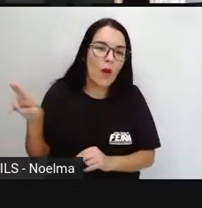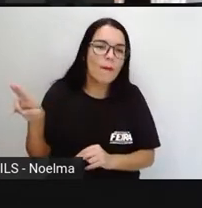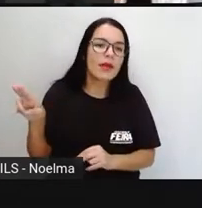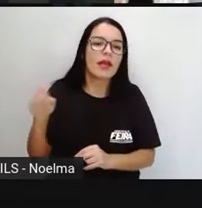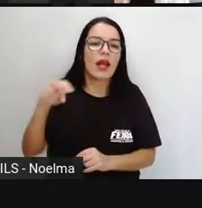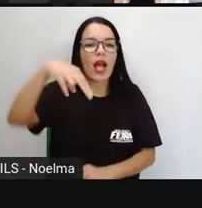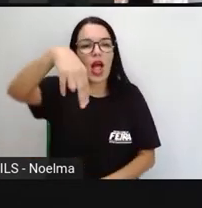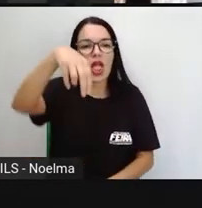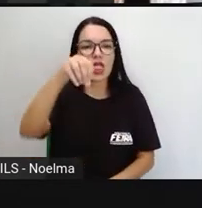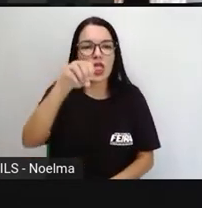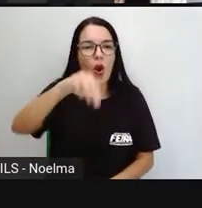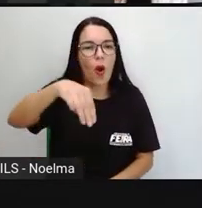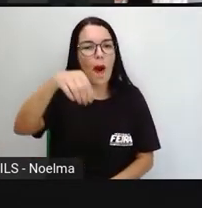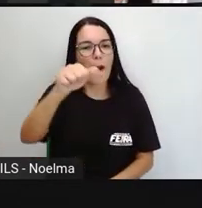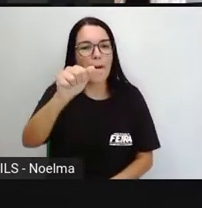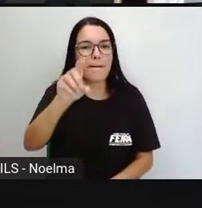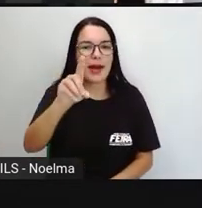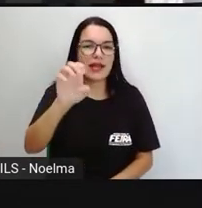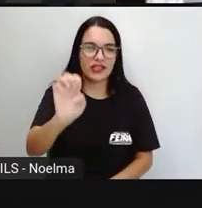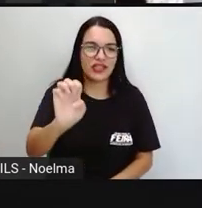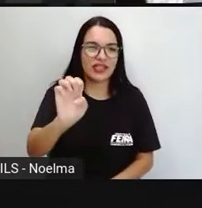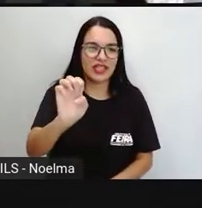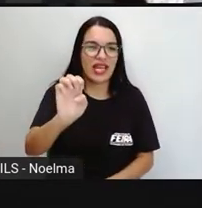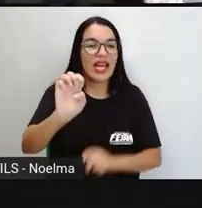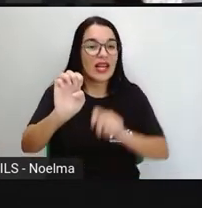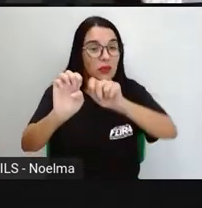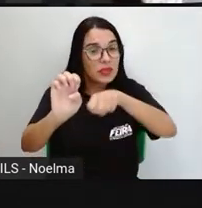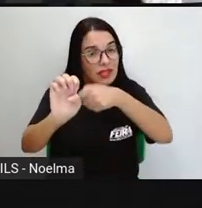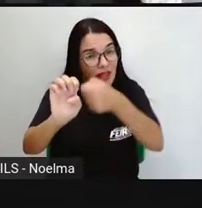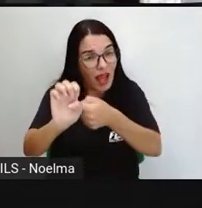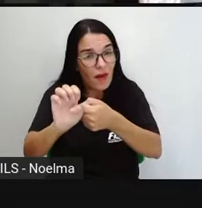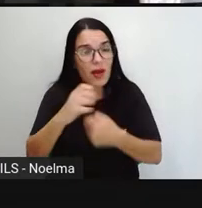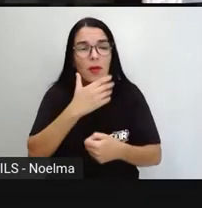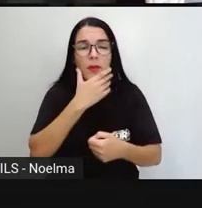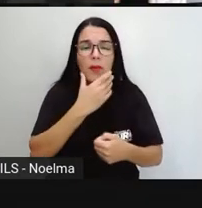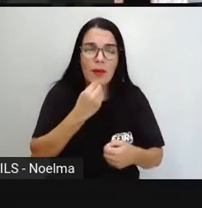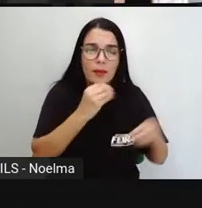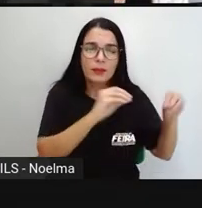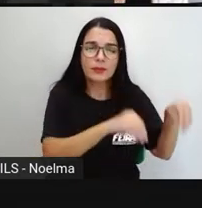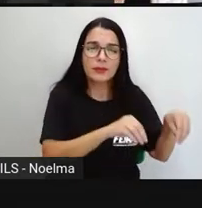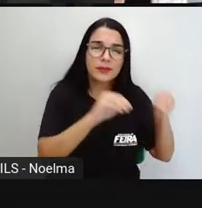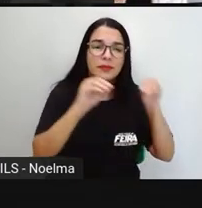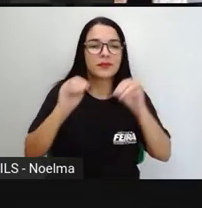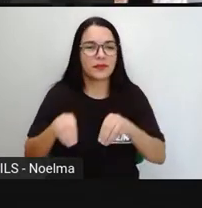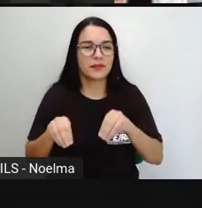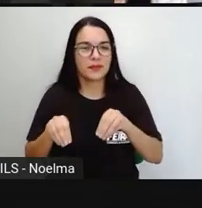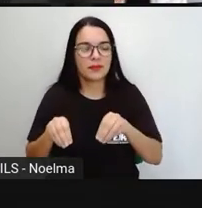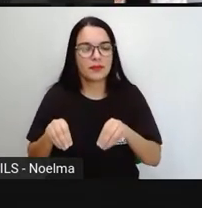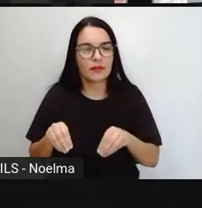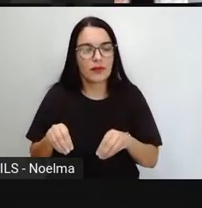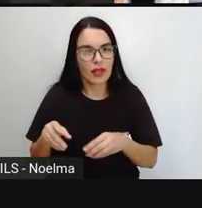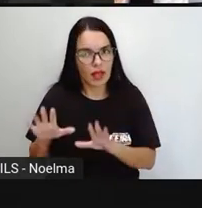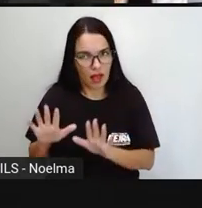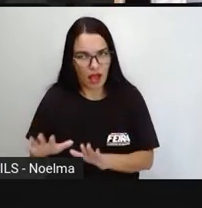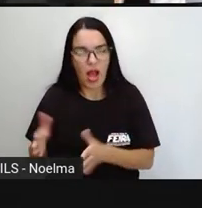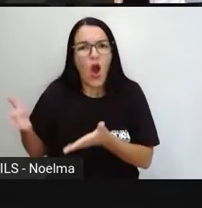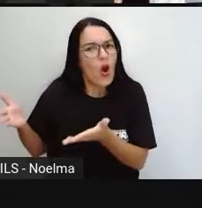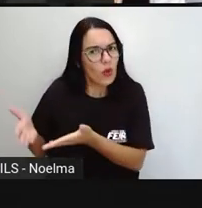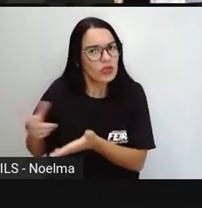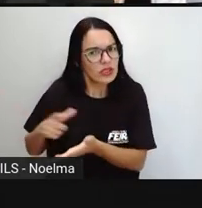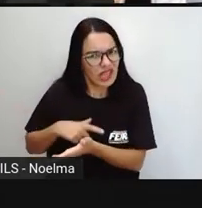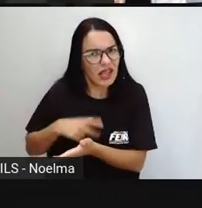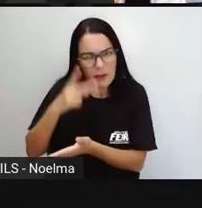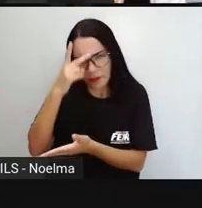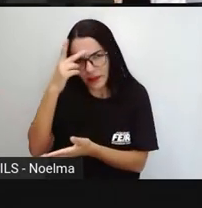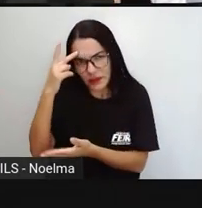até hoje, ainda existem grupos sociais, né, que têm a questão do nomadismo como característica cultural. E aí,